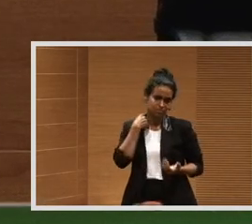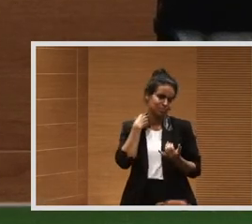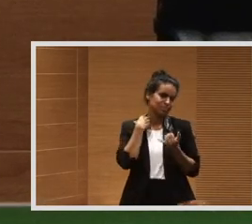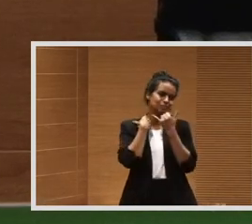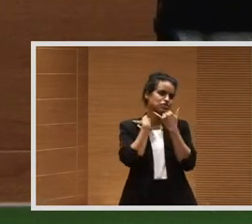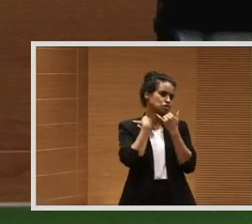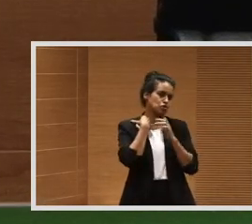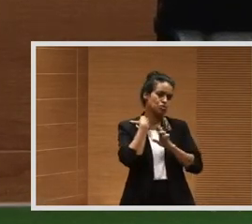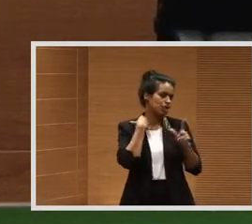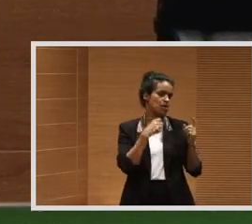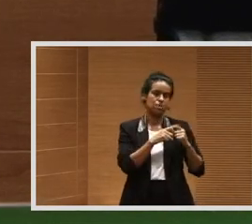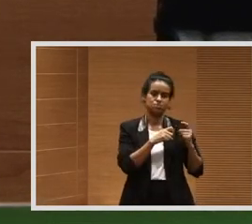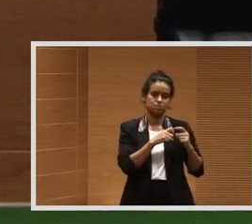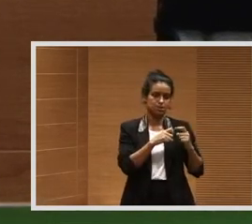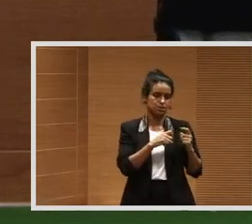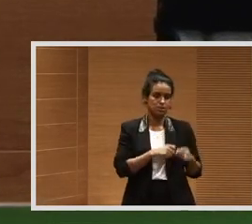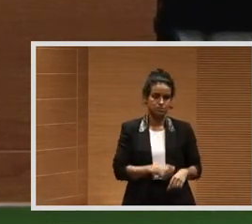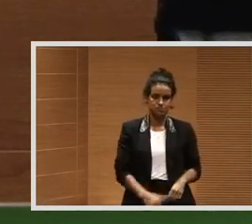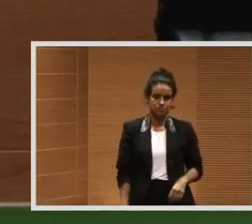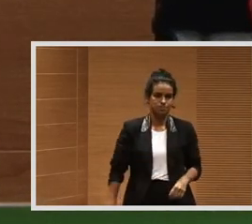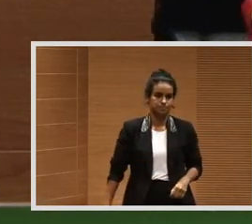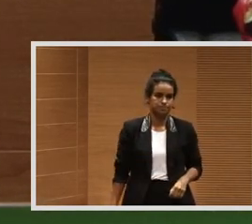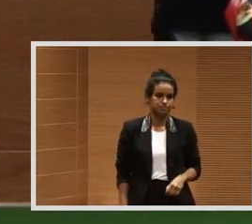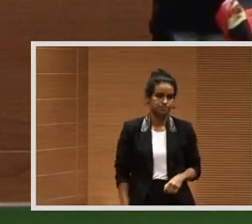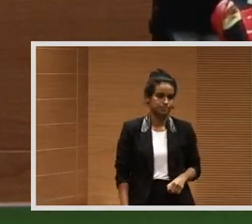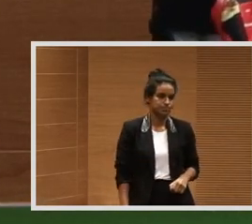Desculpem, isso não é medicina.